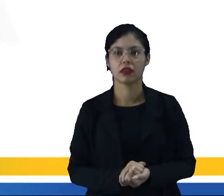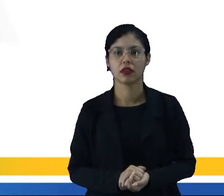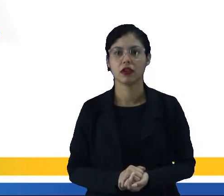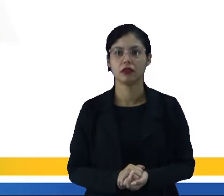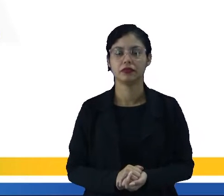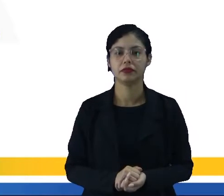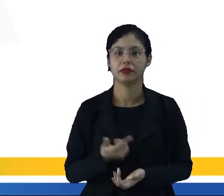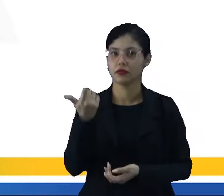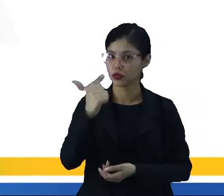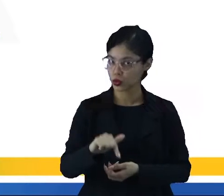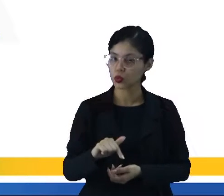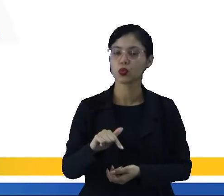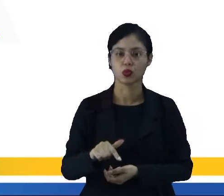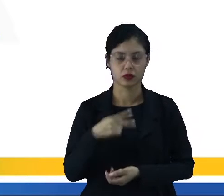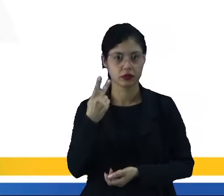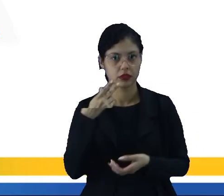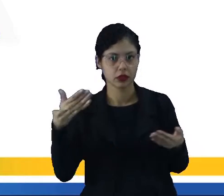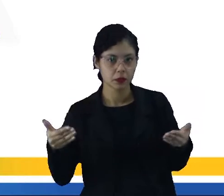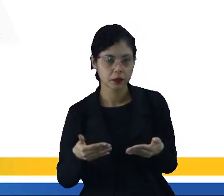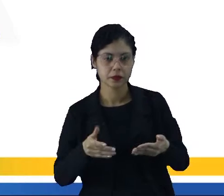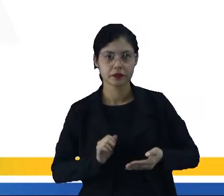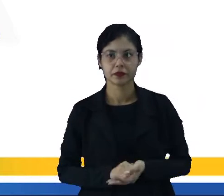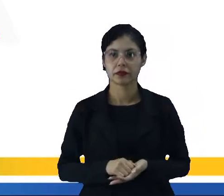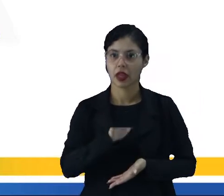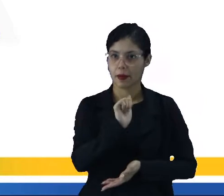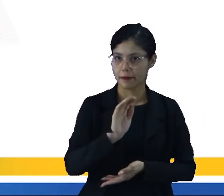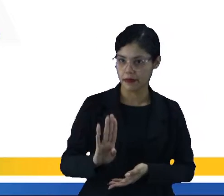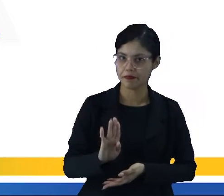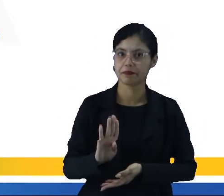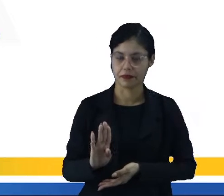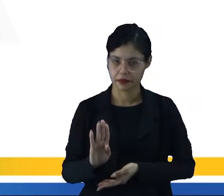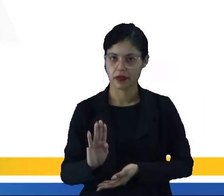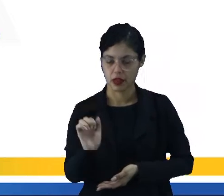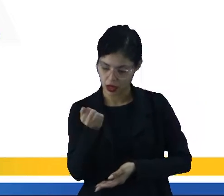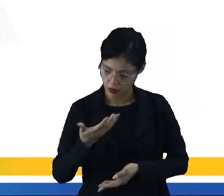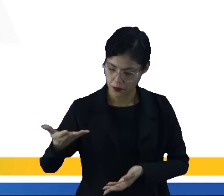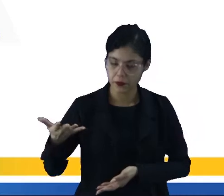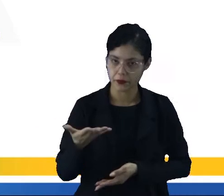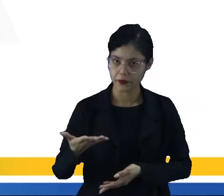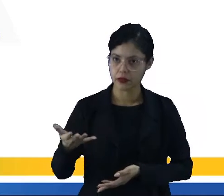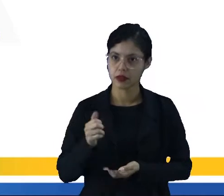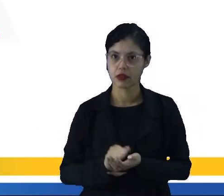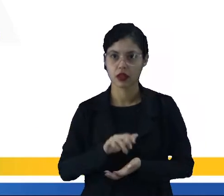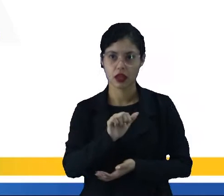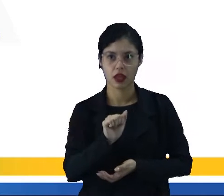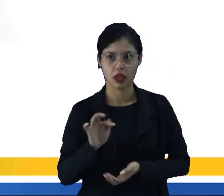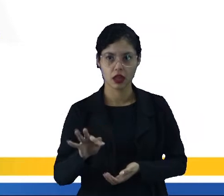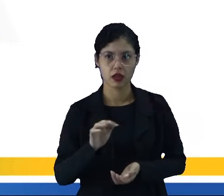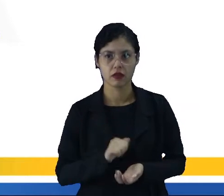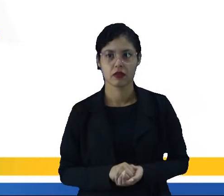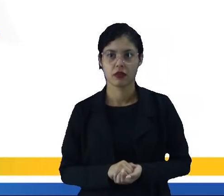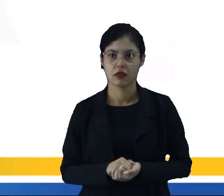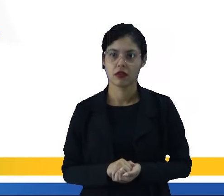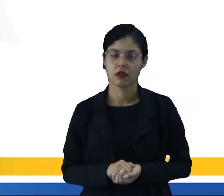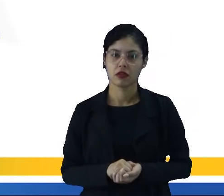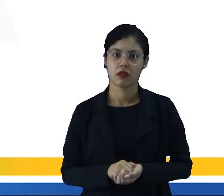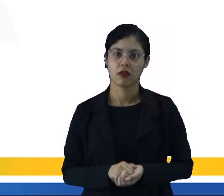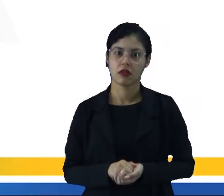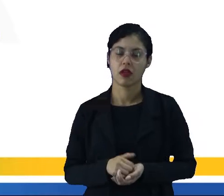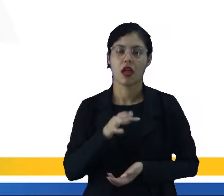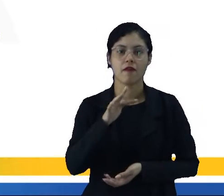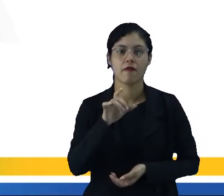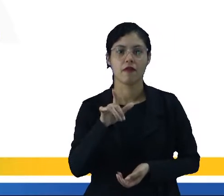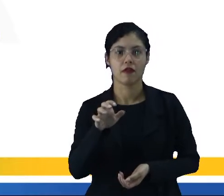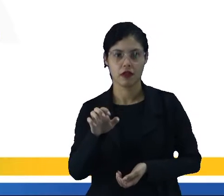então de novo a gente vai começar a falar sobre isso a b vai ser a área da base a f é a Área da face